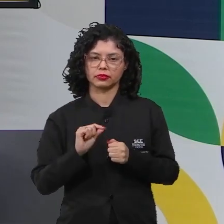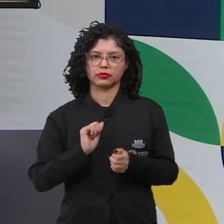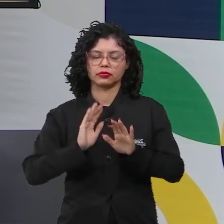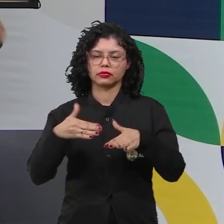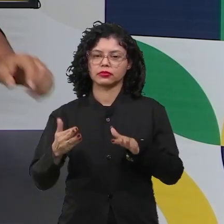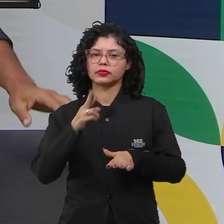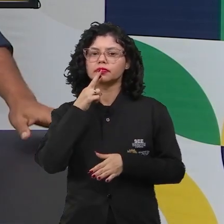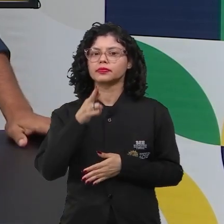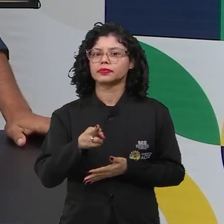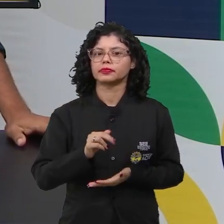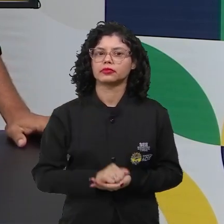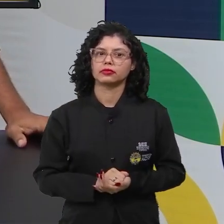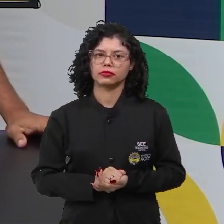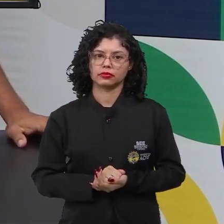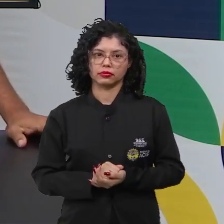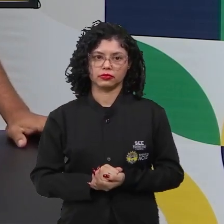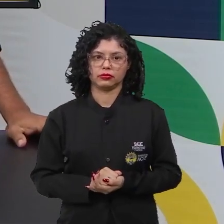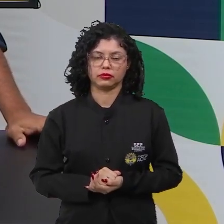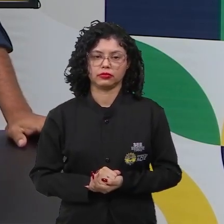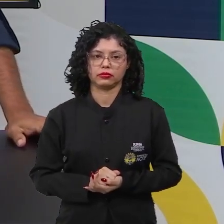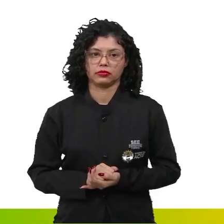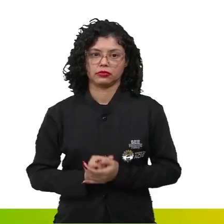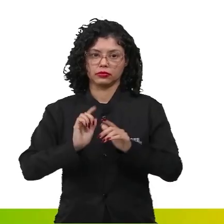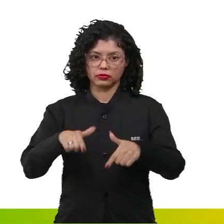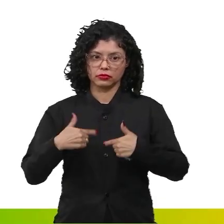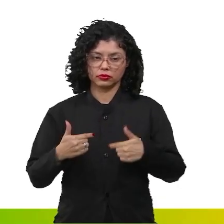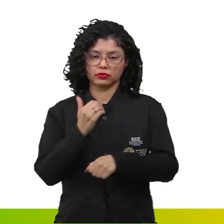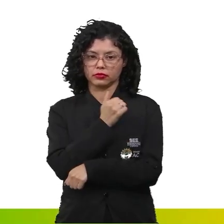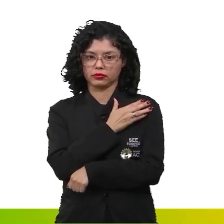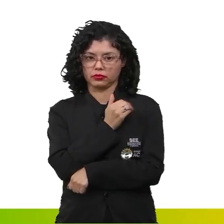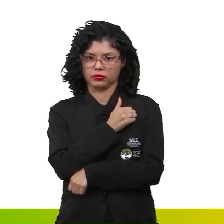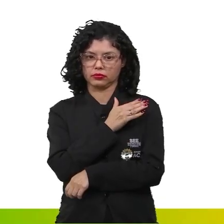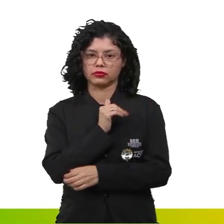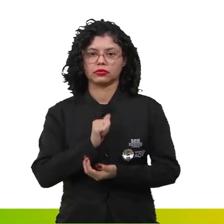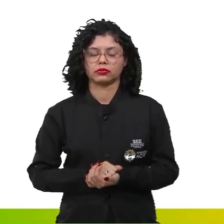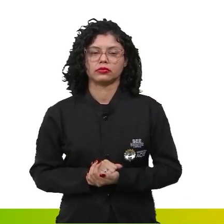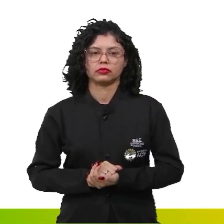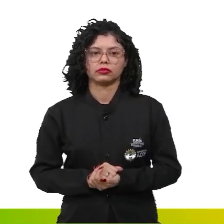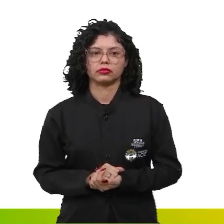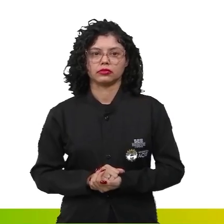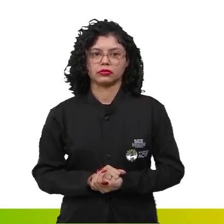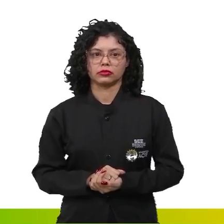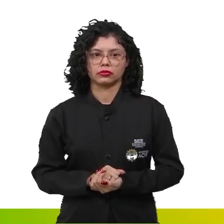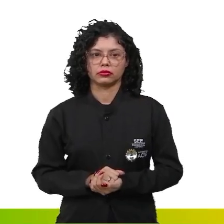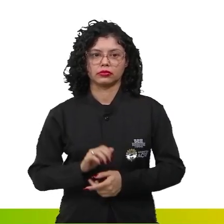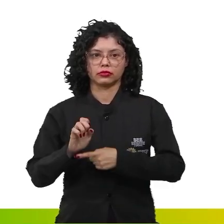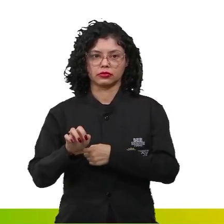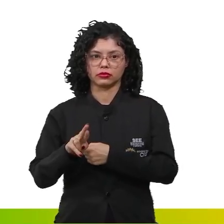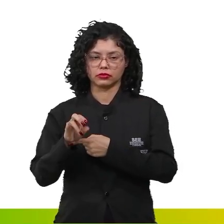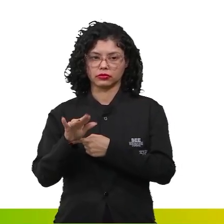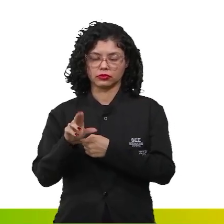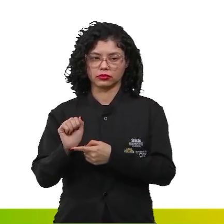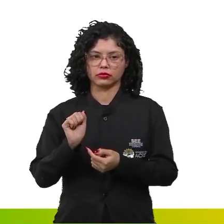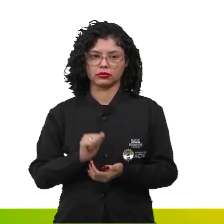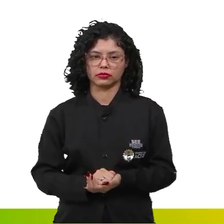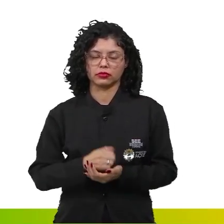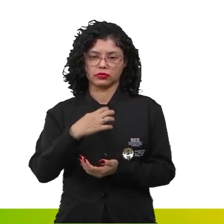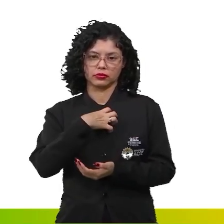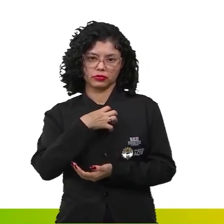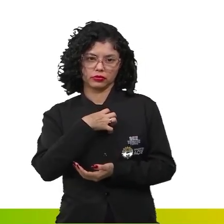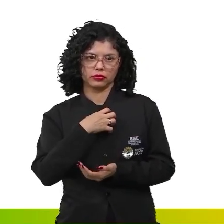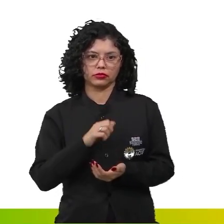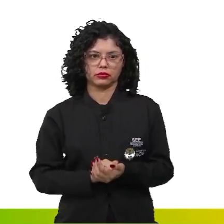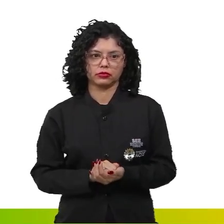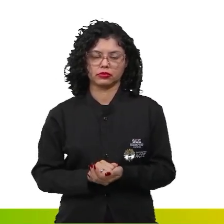qual seria dos princípios que a gente está trabalhando? Combate ao preconceito, será que é um dos princípios ali? Equidade, que é no sentido